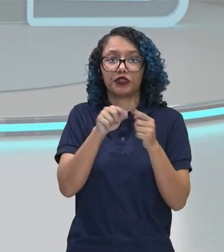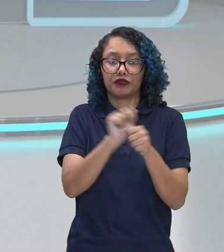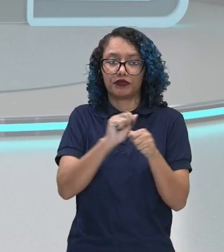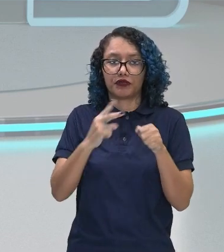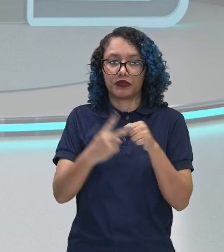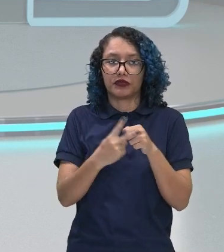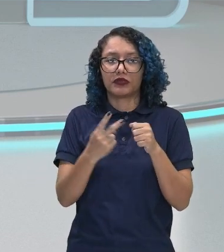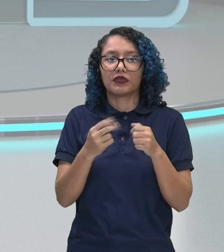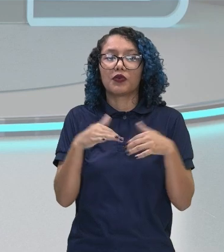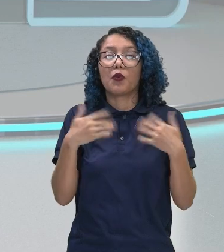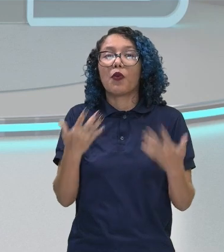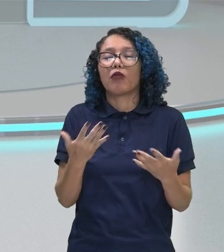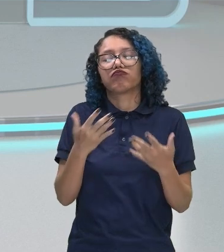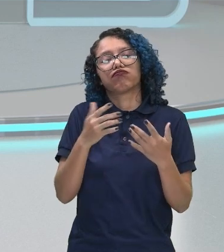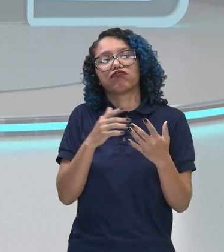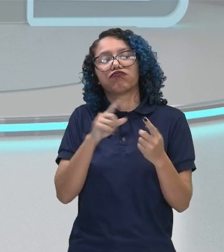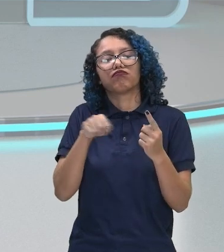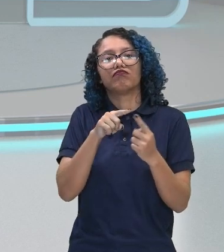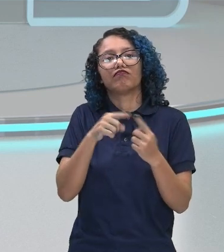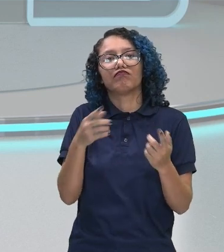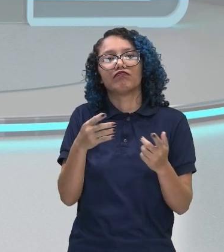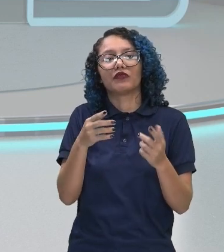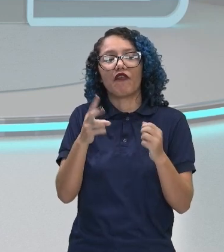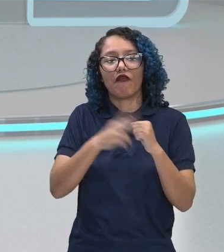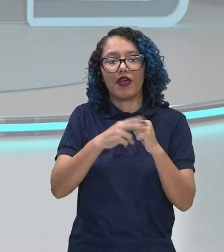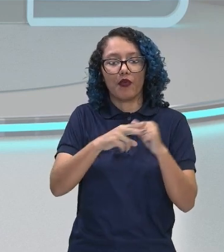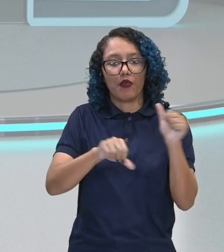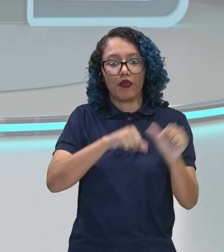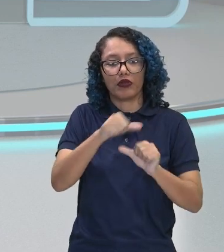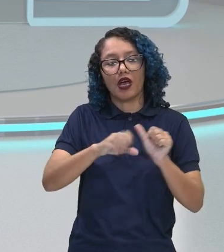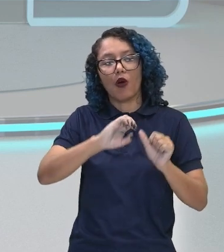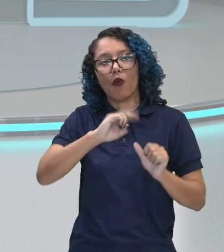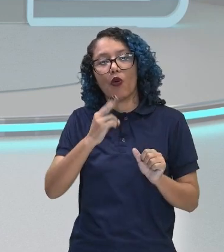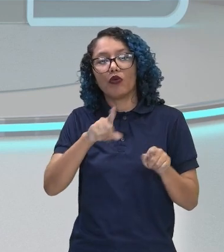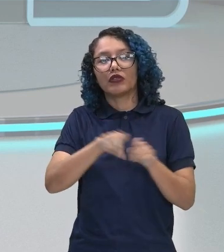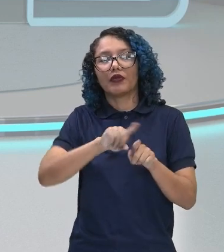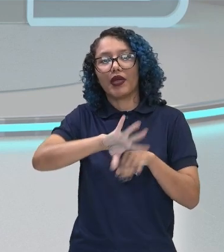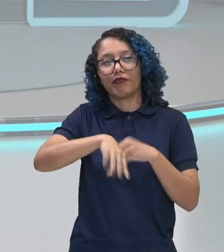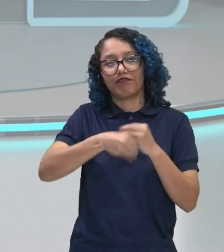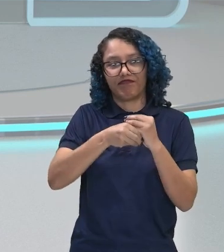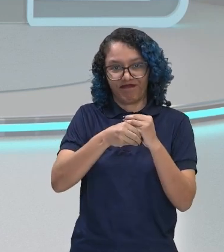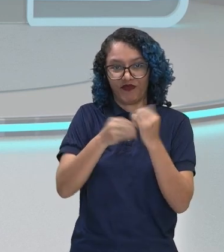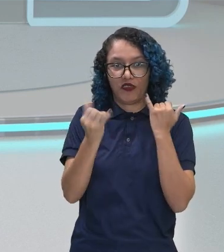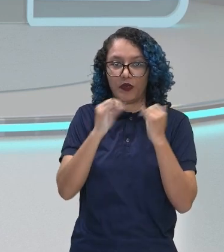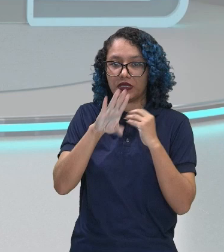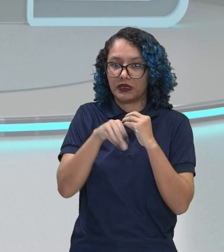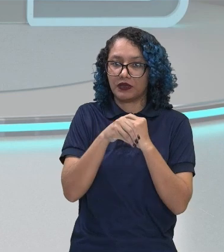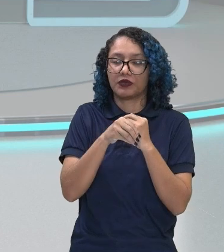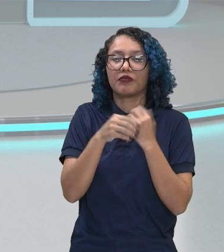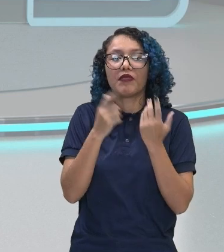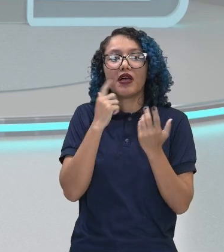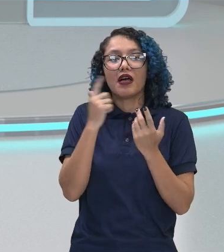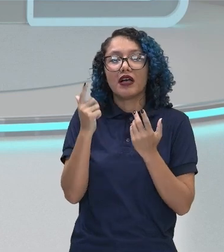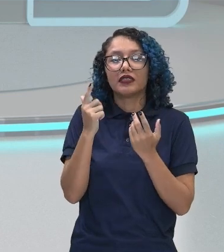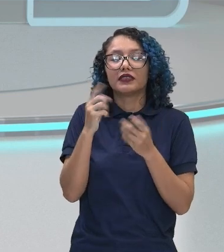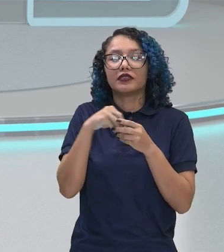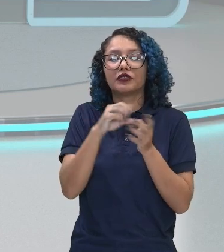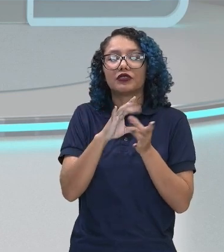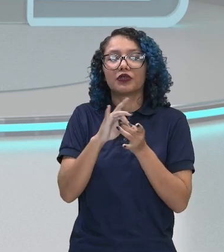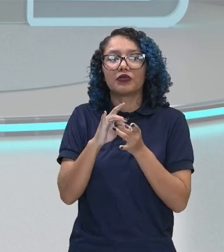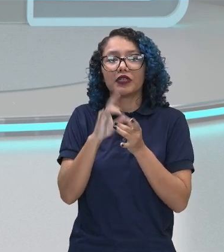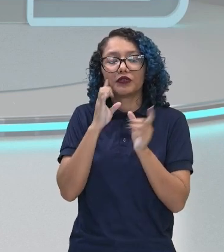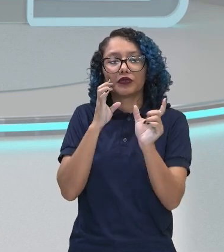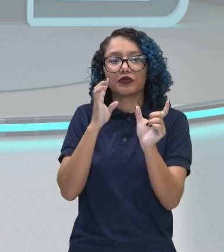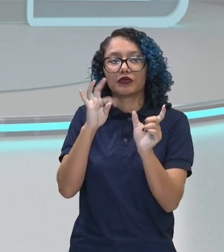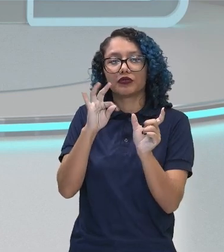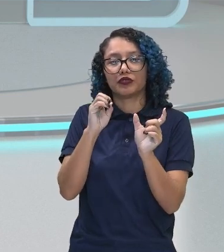das funções dele, é modificar o verbo, tá? Ou então acrescentar essa informação. Nesse caso aqui, ó, do advérbio today, que